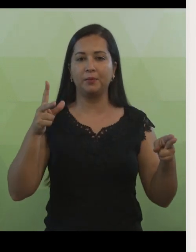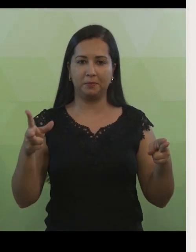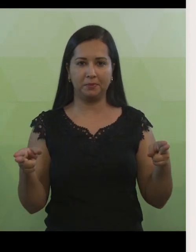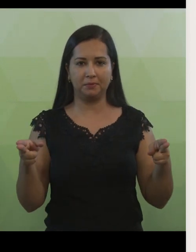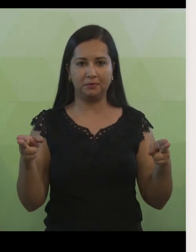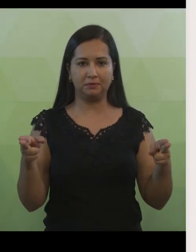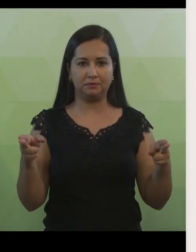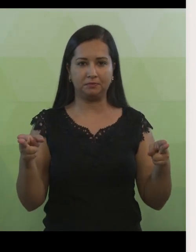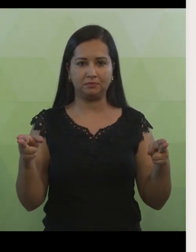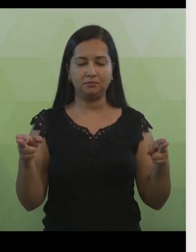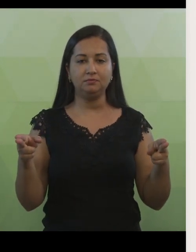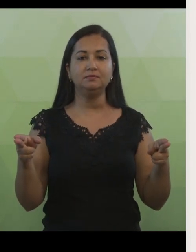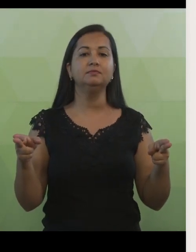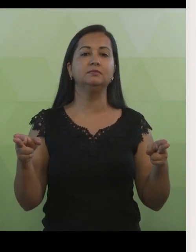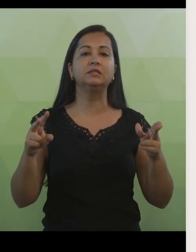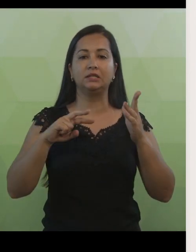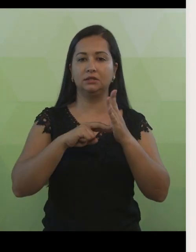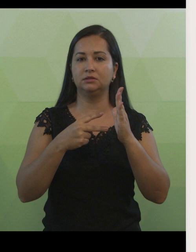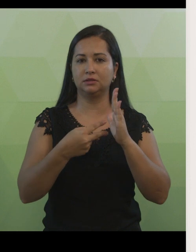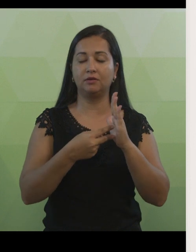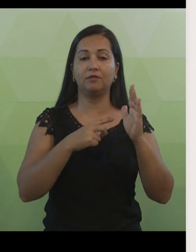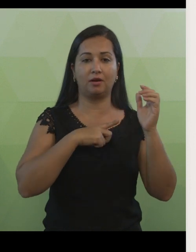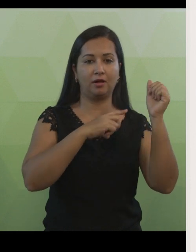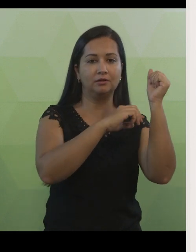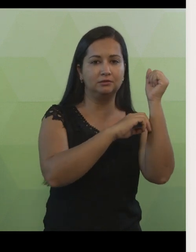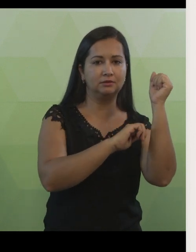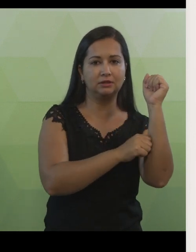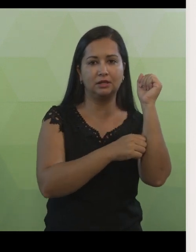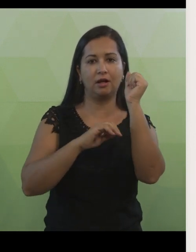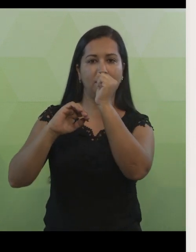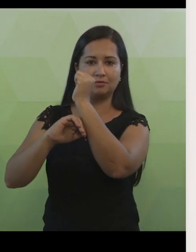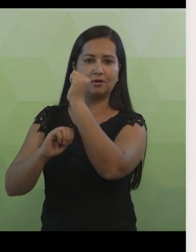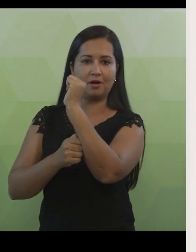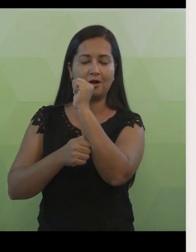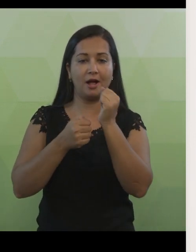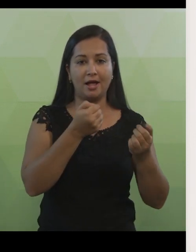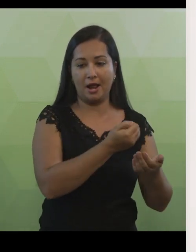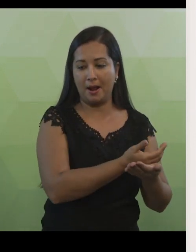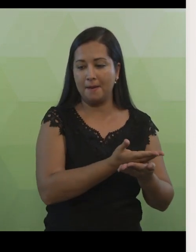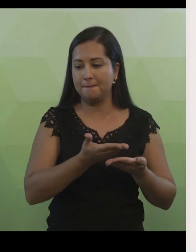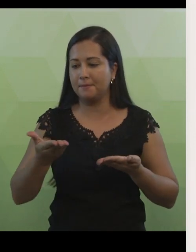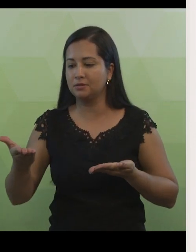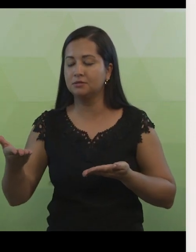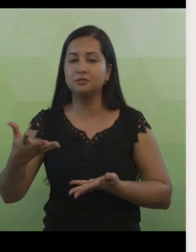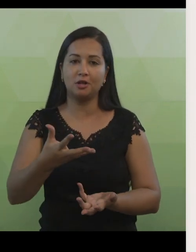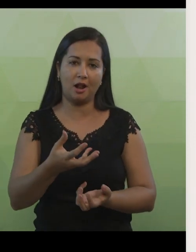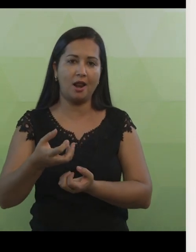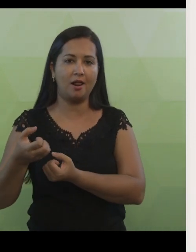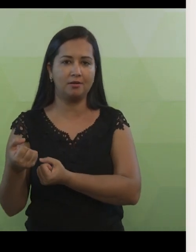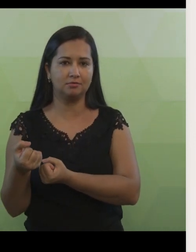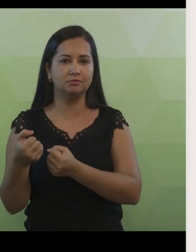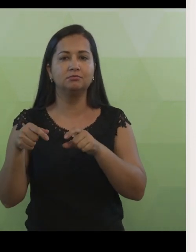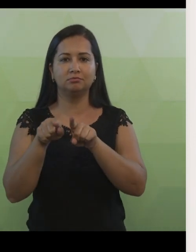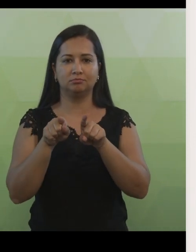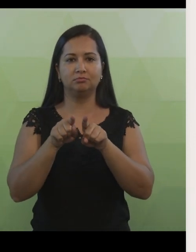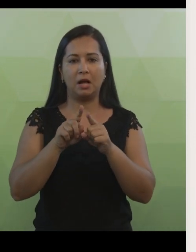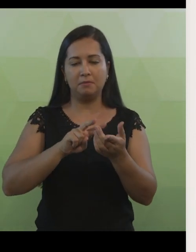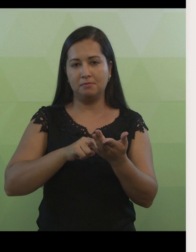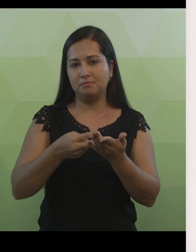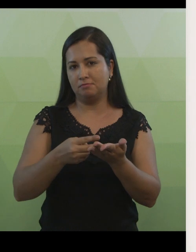que quer dizer que são utilizadas a mesma chave, tanto do lado para a criptografia como para o lado da tradução.